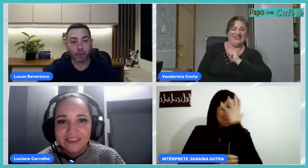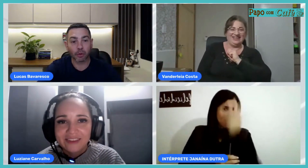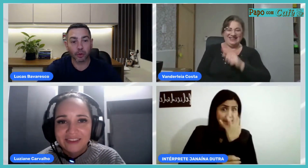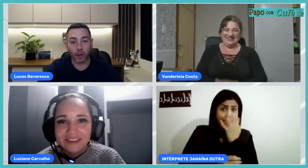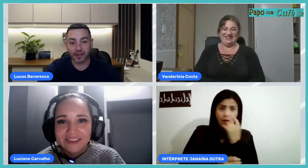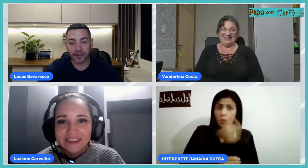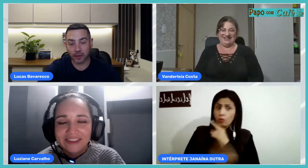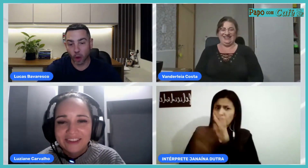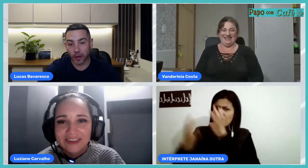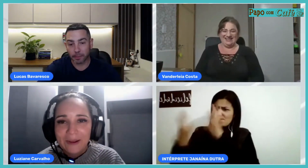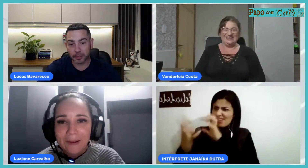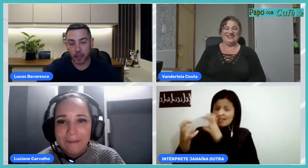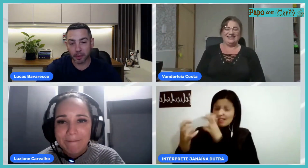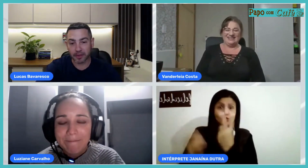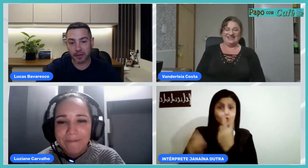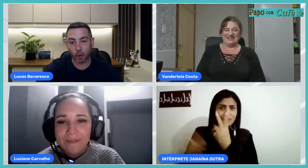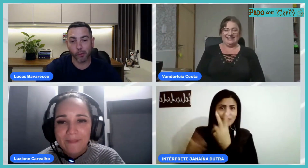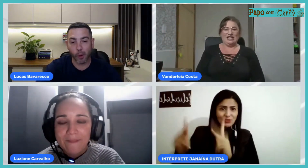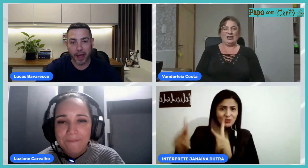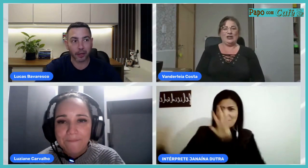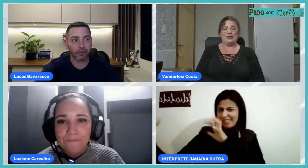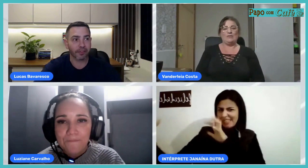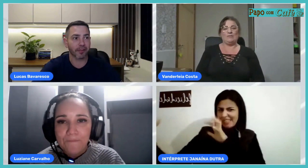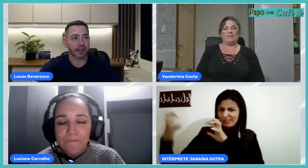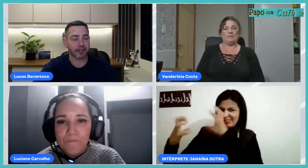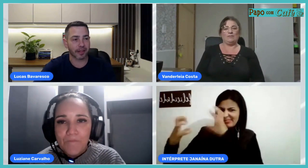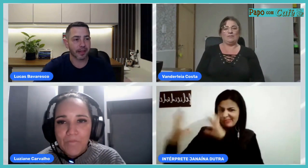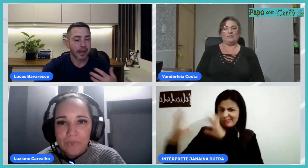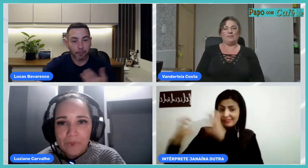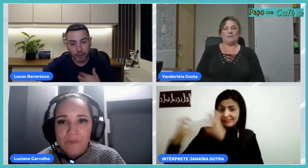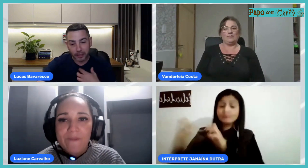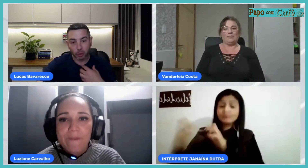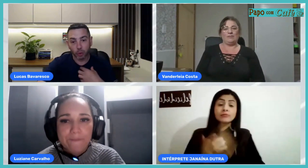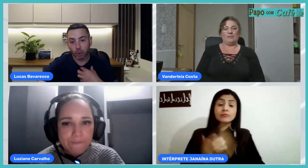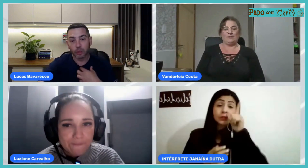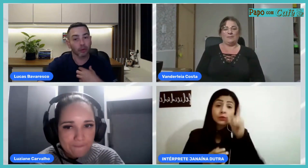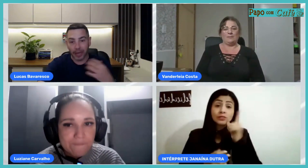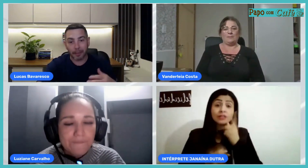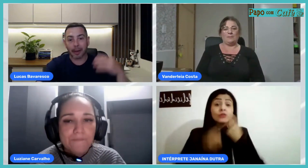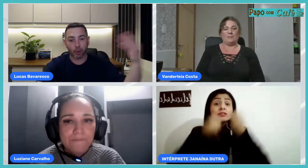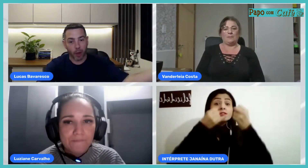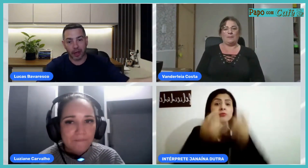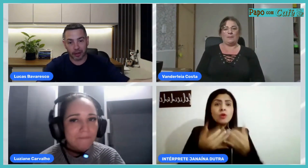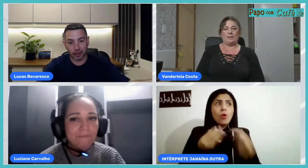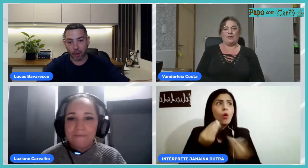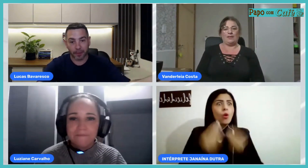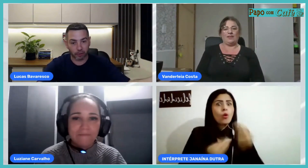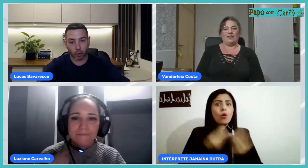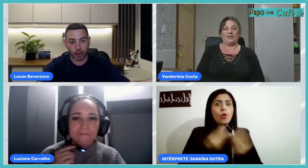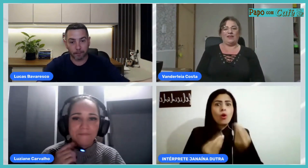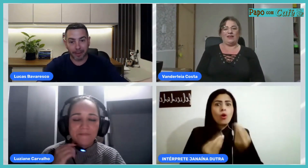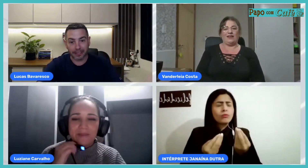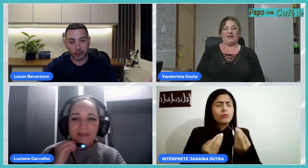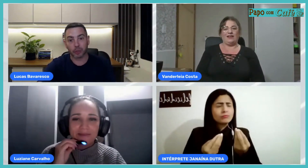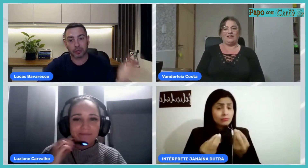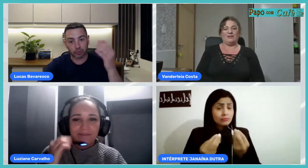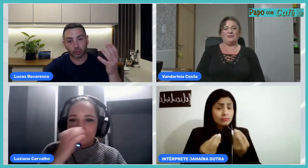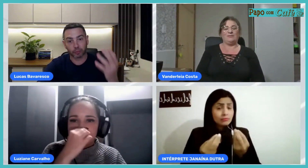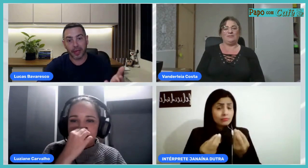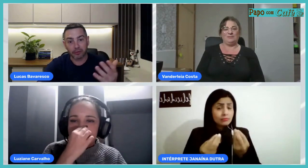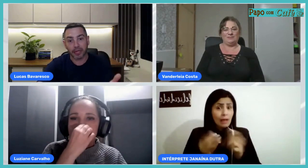E aí tu contou essa história, porque, tipo assim, como é que tu vai fazer? Porque tu, Lu, não tá brabo com ela, com a pessoa,